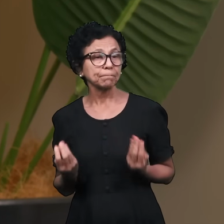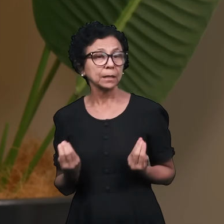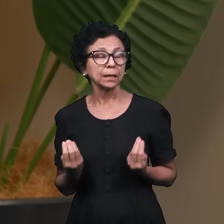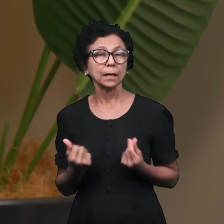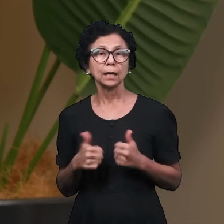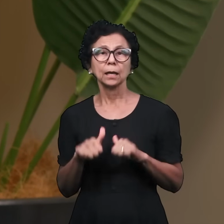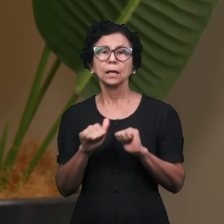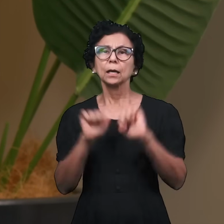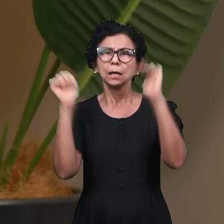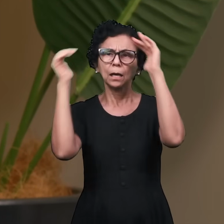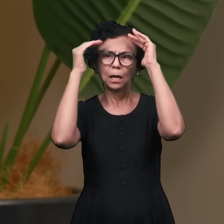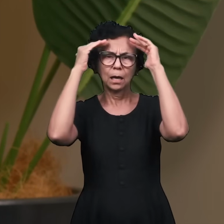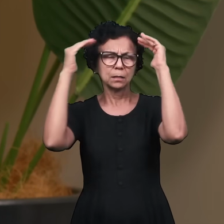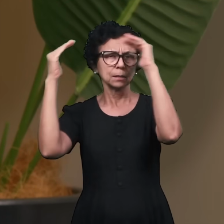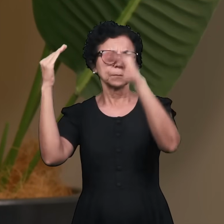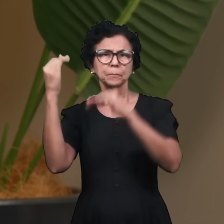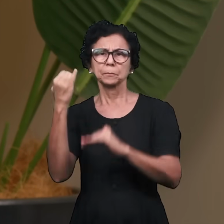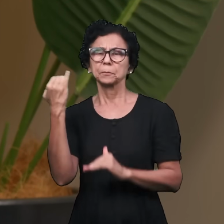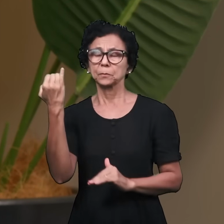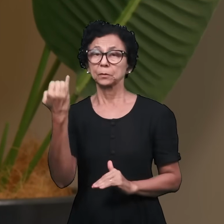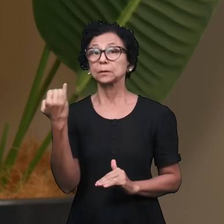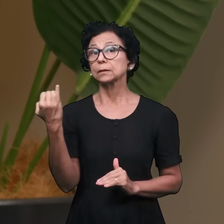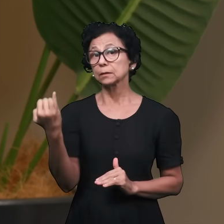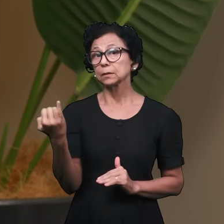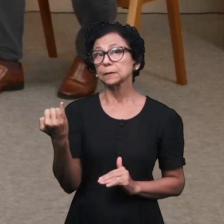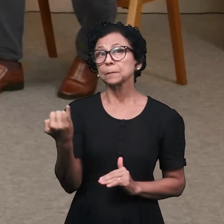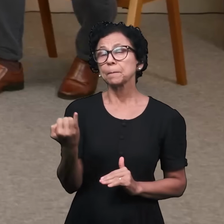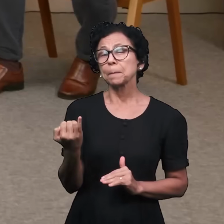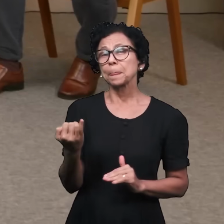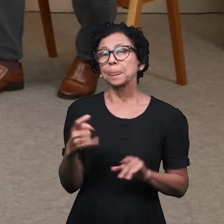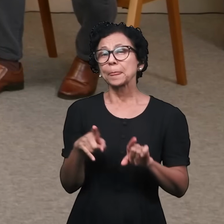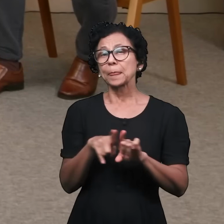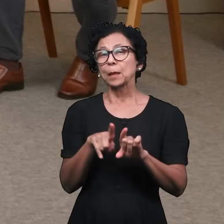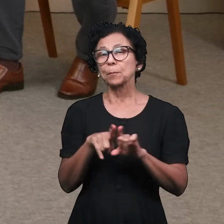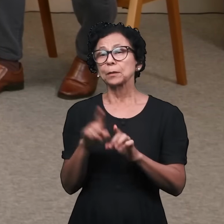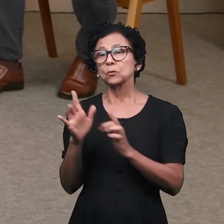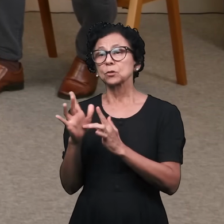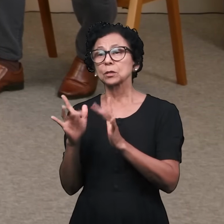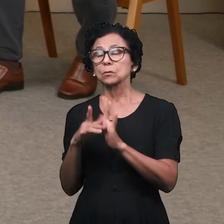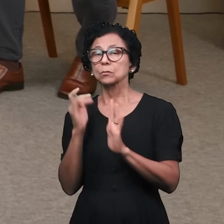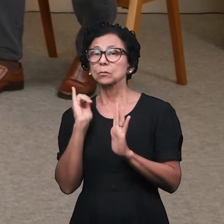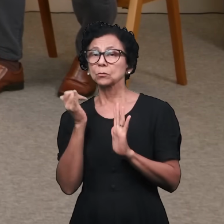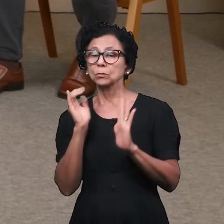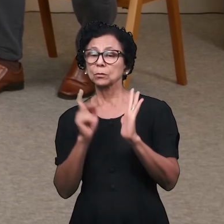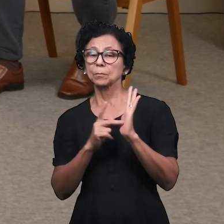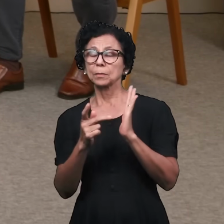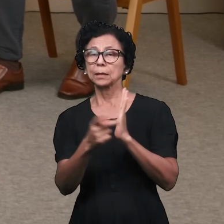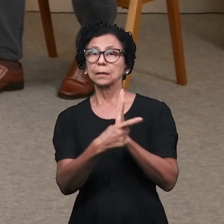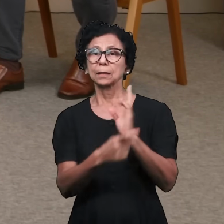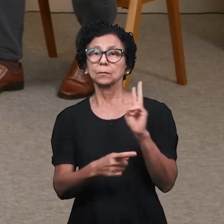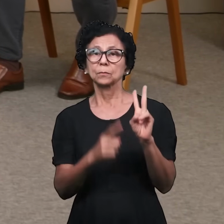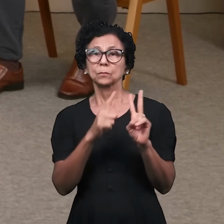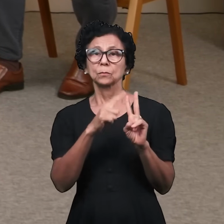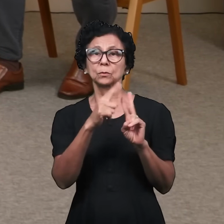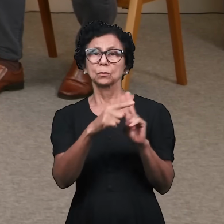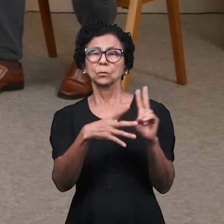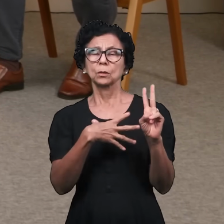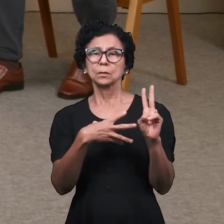assim de respeito. Tem até uma parábola que o Senhor Jesus contou de 2 filhos que o pai